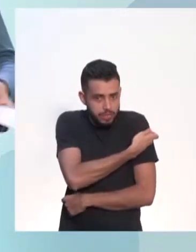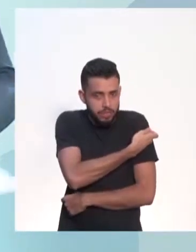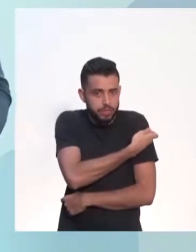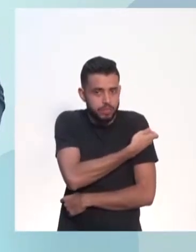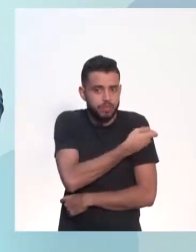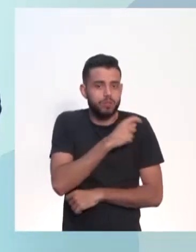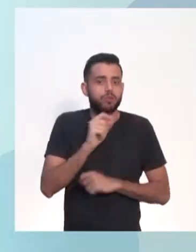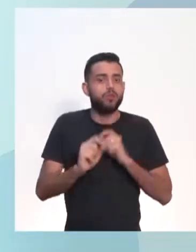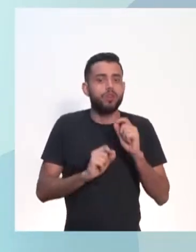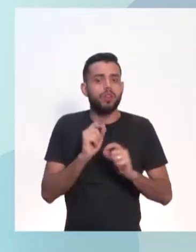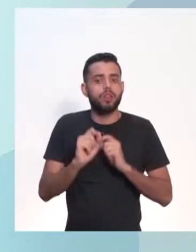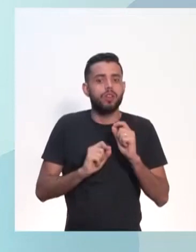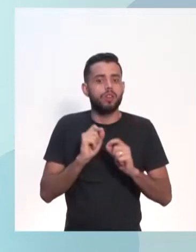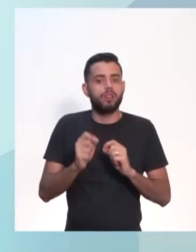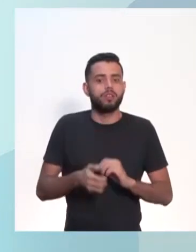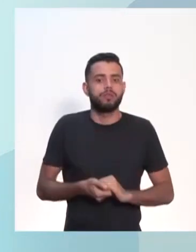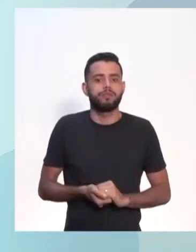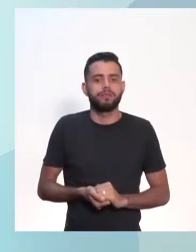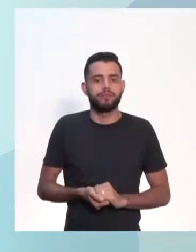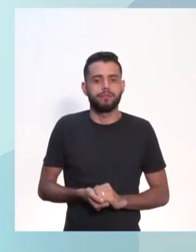vacina ela vai ter